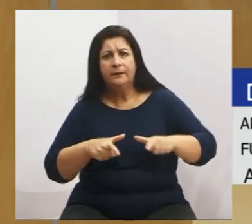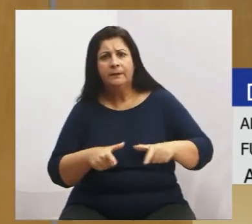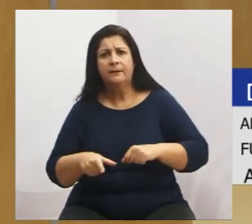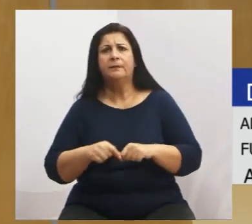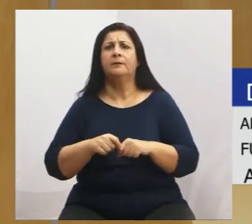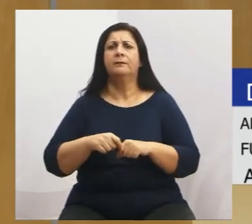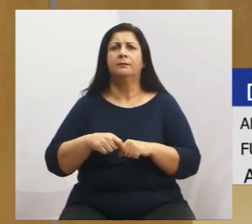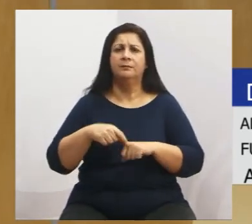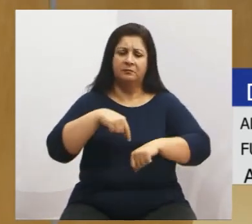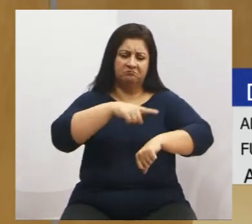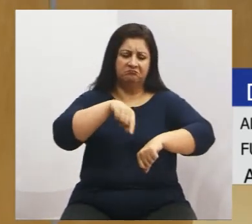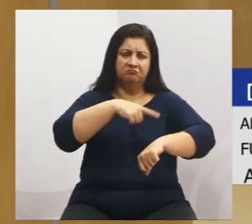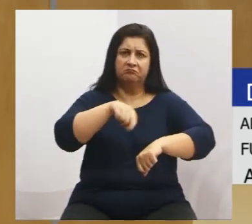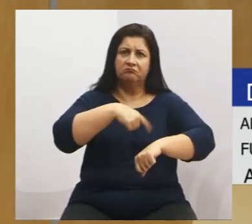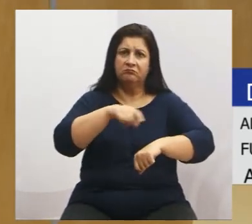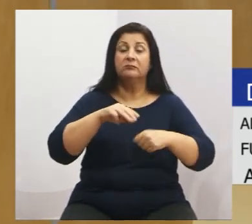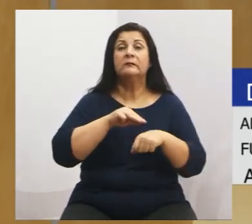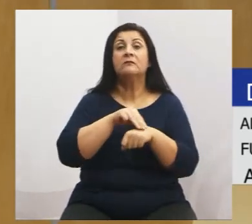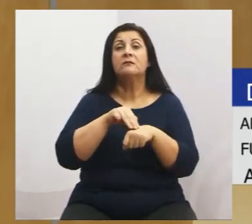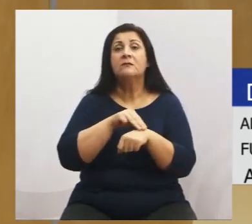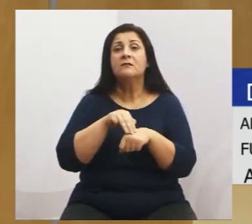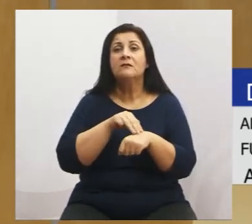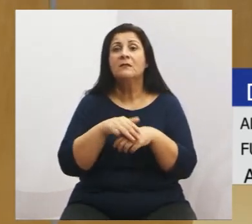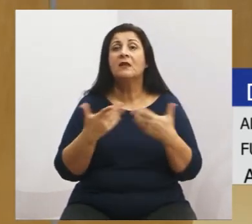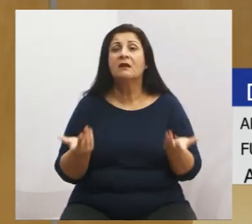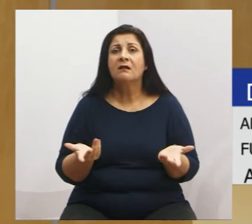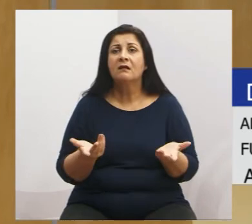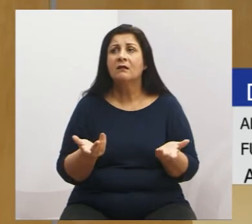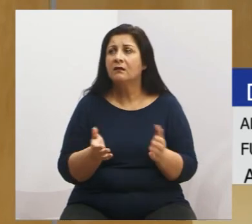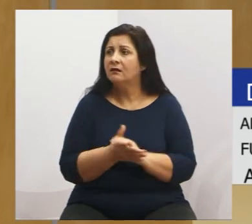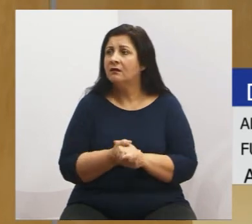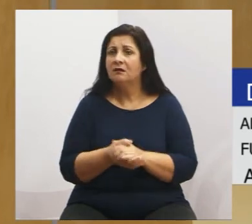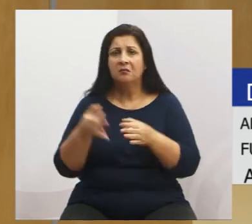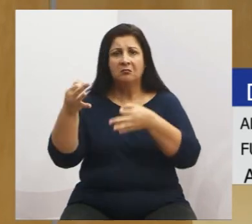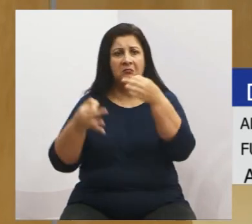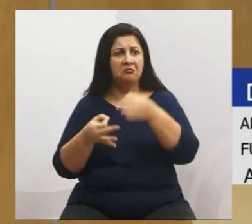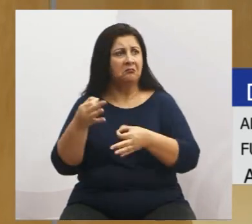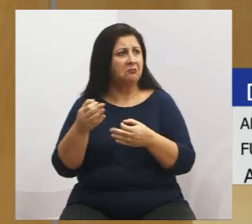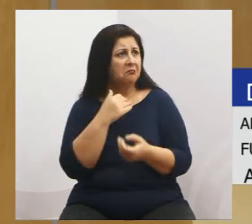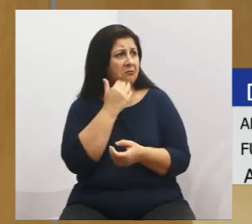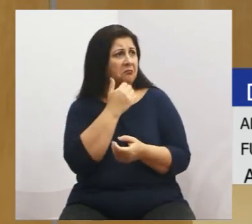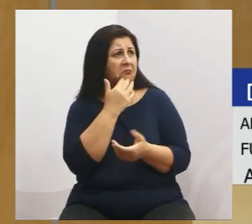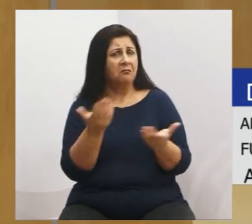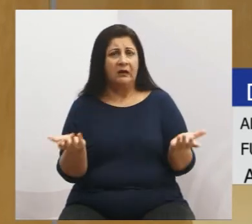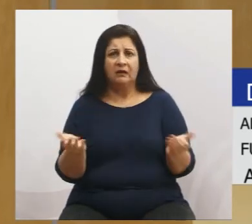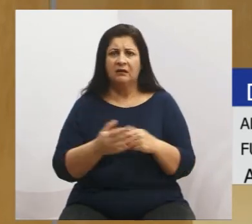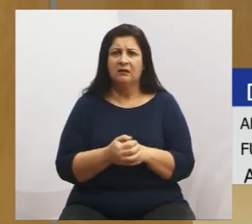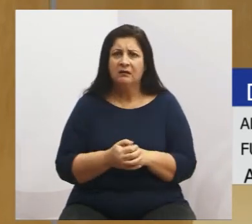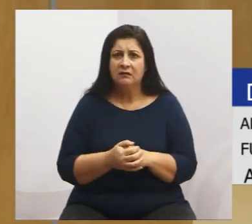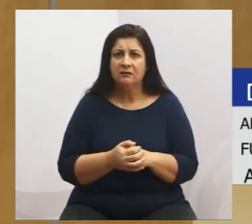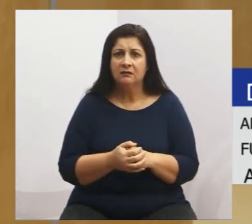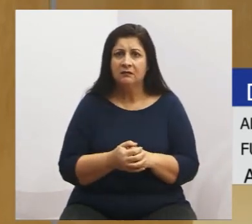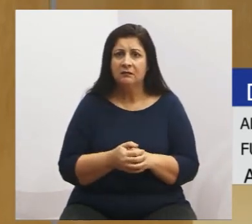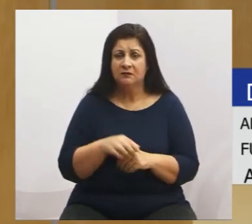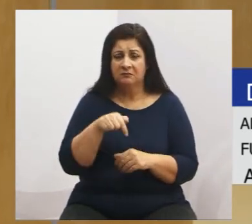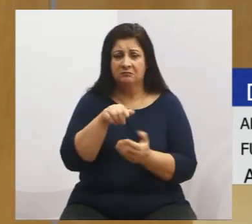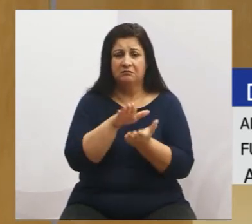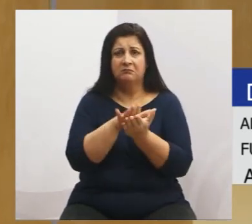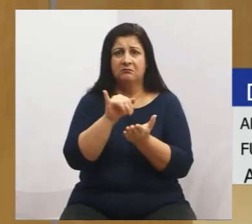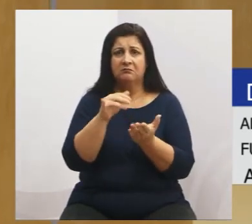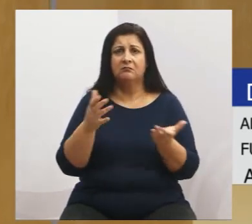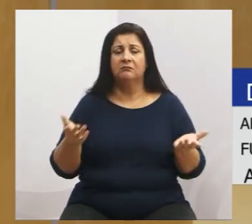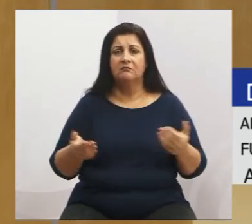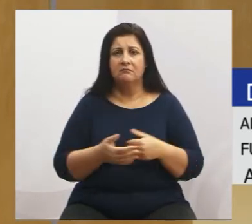pessoal, conversa, faz isso aí e manda na mão da outra justiça e nada é resolvido da cidade de Jacareí.